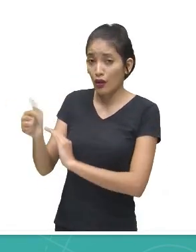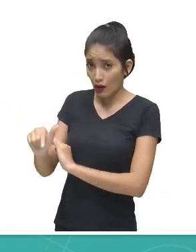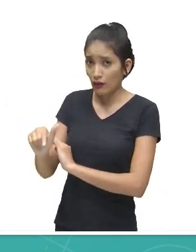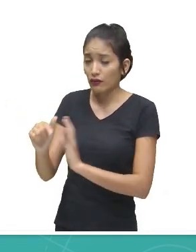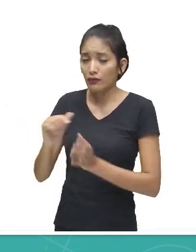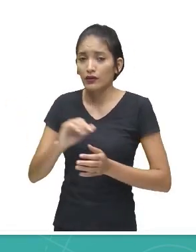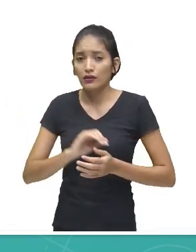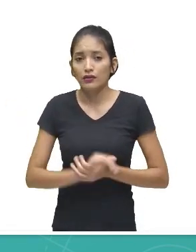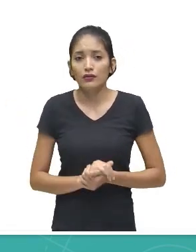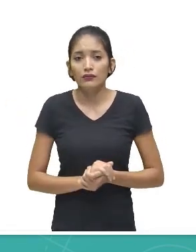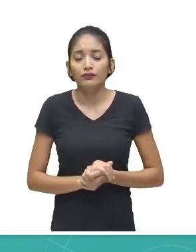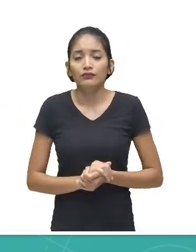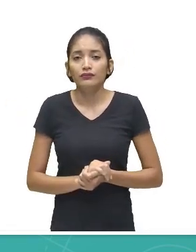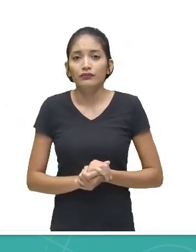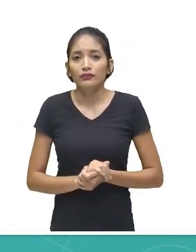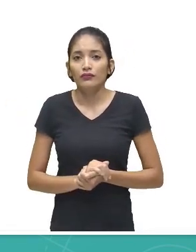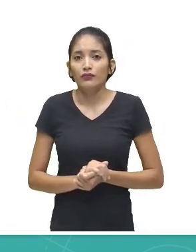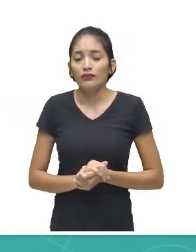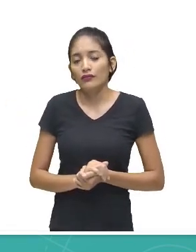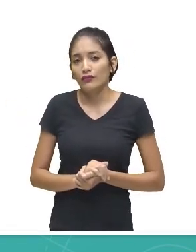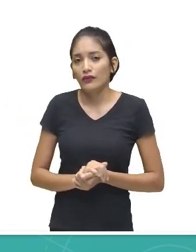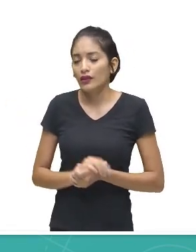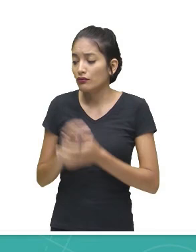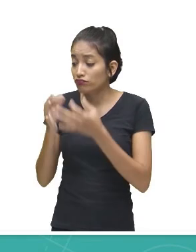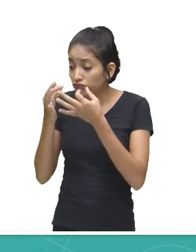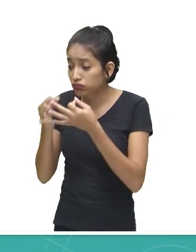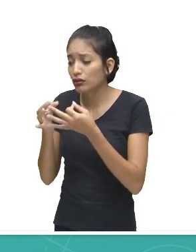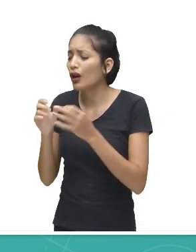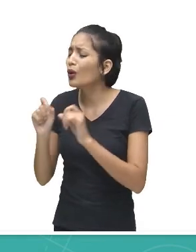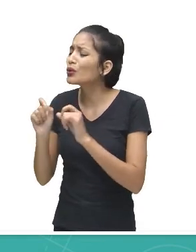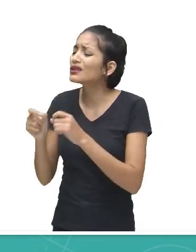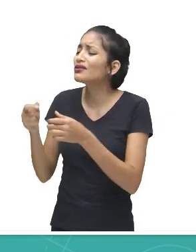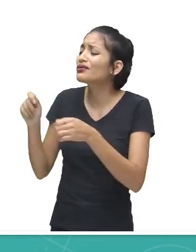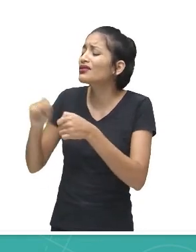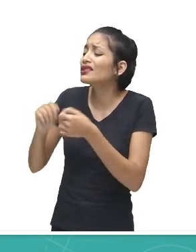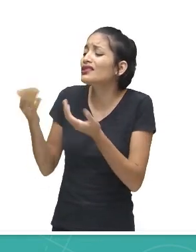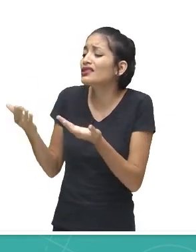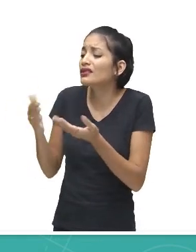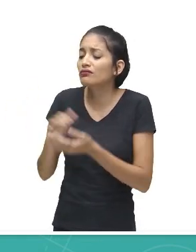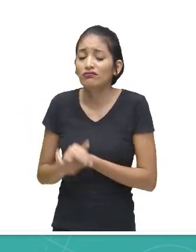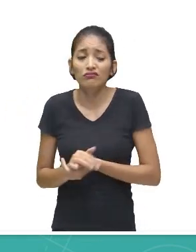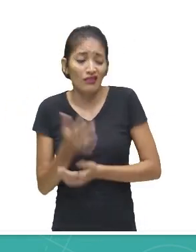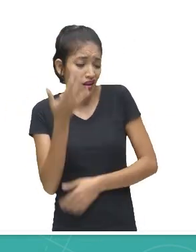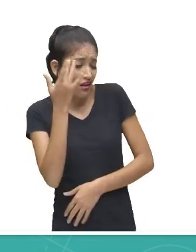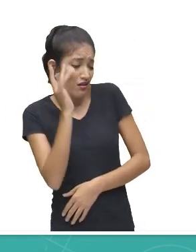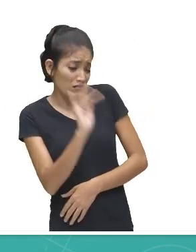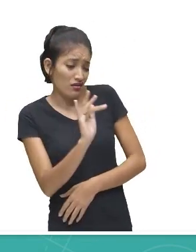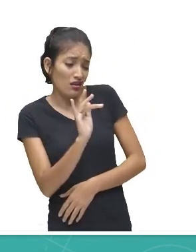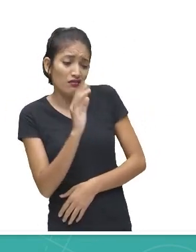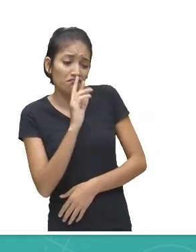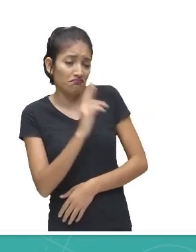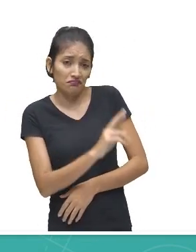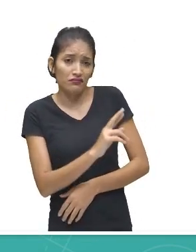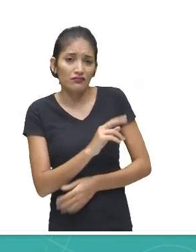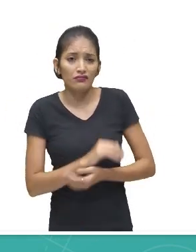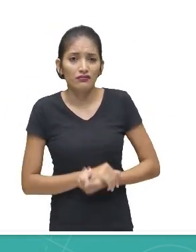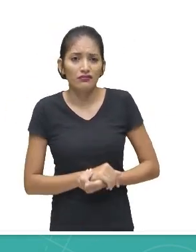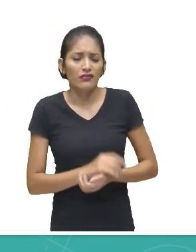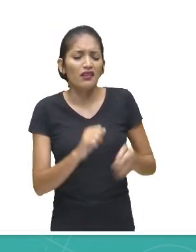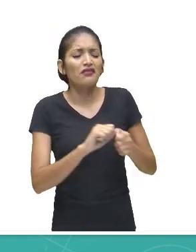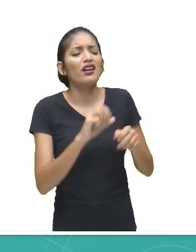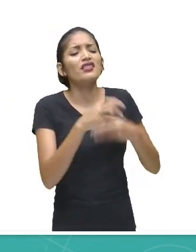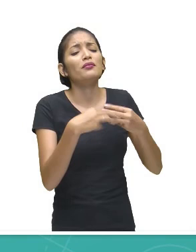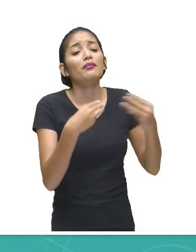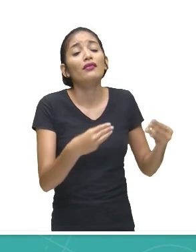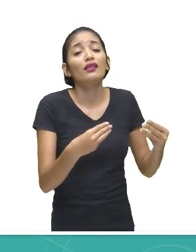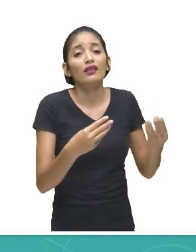Ela chama a atenção dele, né? O que eu faço, doutor? Sei lá, ele responde, né? Faz macarrão.